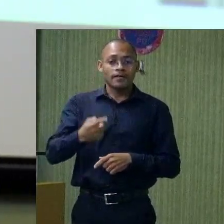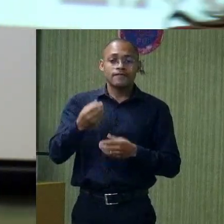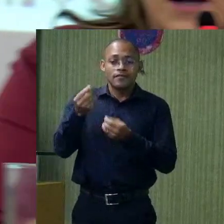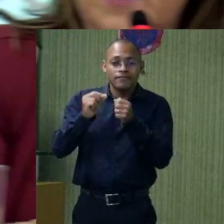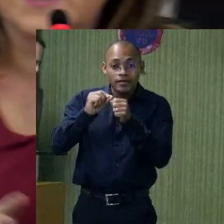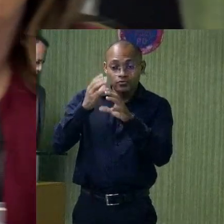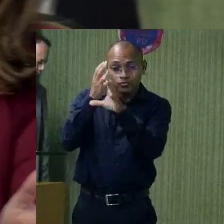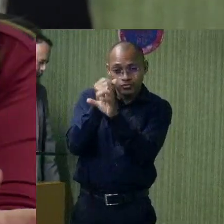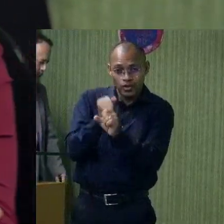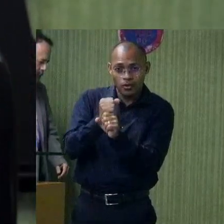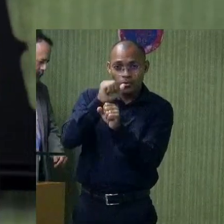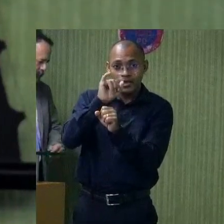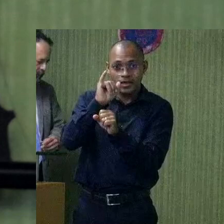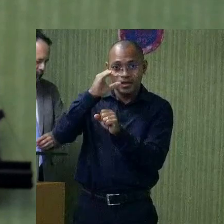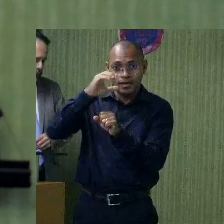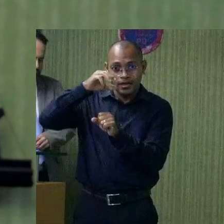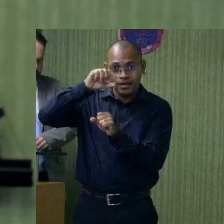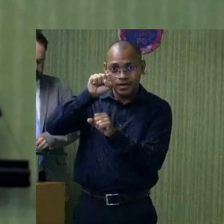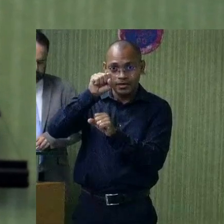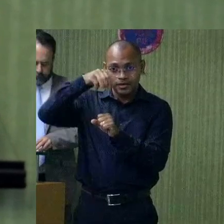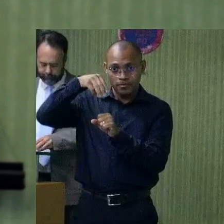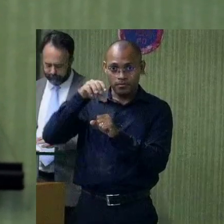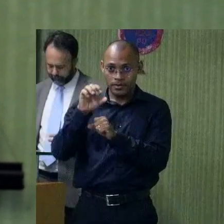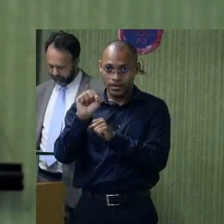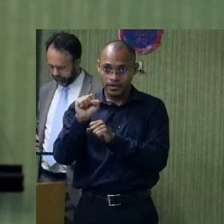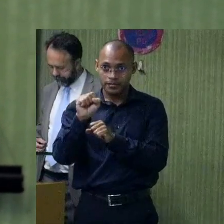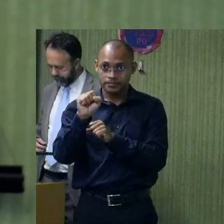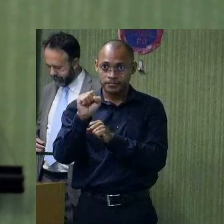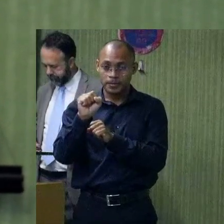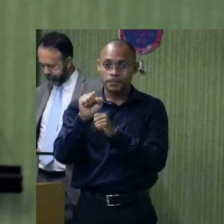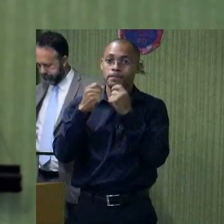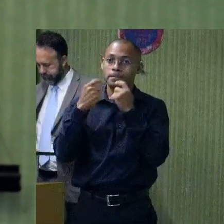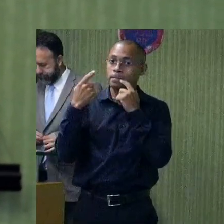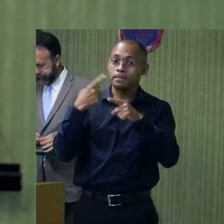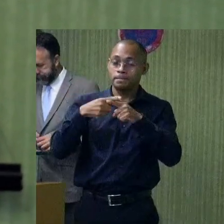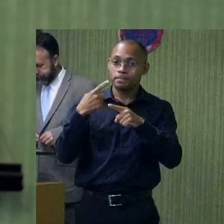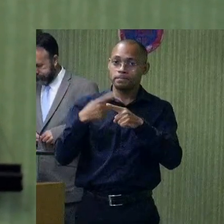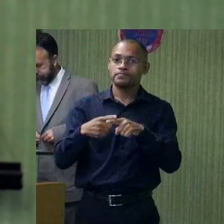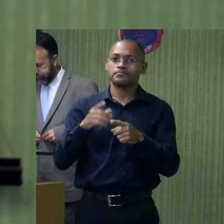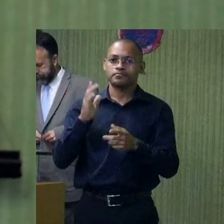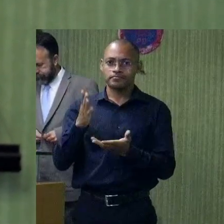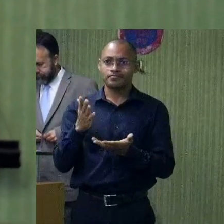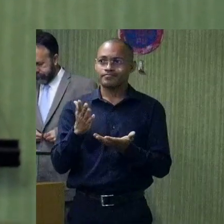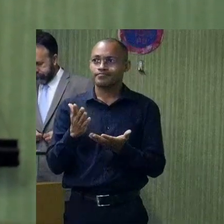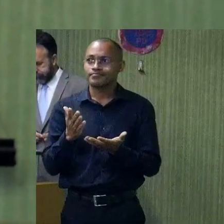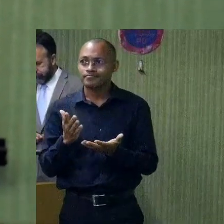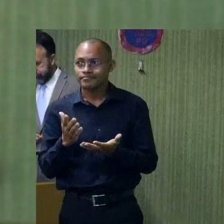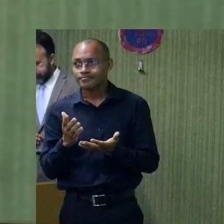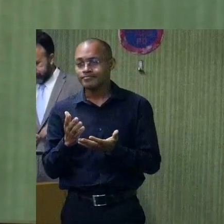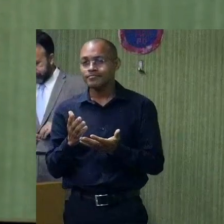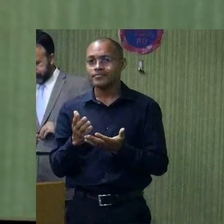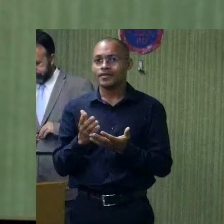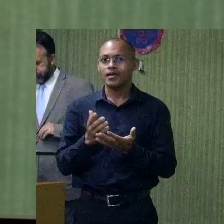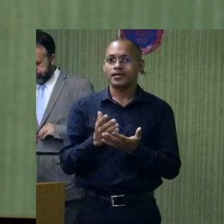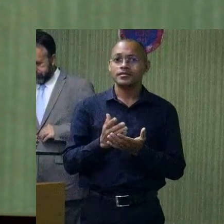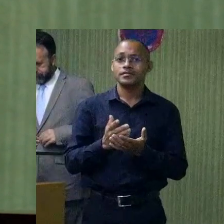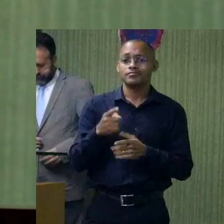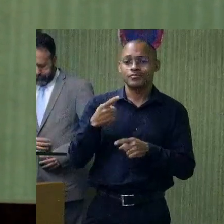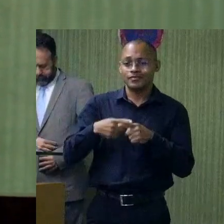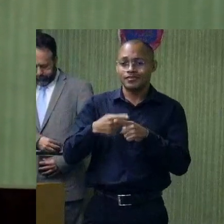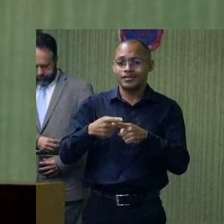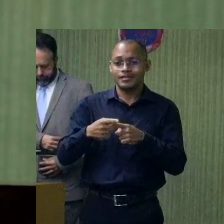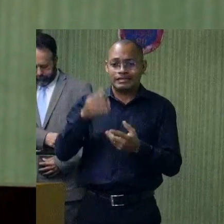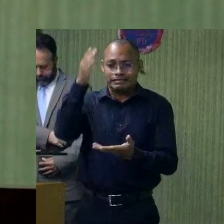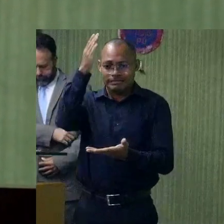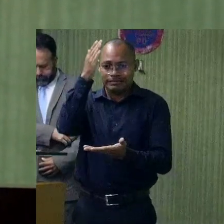Educacional né precisa ser feita uma nova fórmula aí também porque a que existia ela é injusta né ela vai dividir o estado entre os